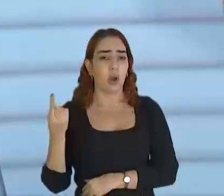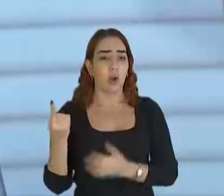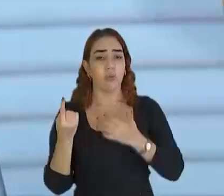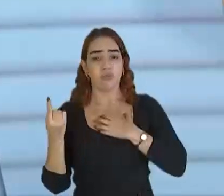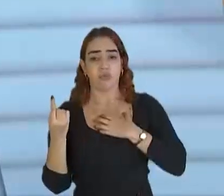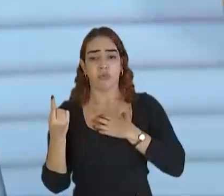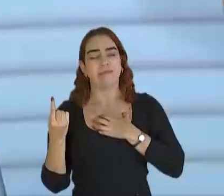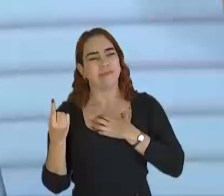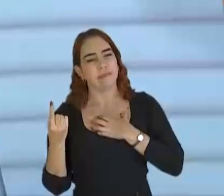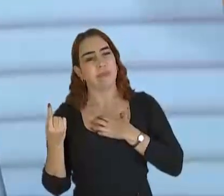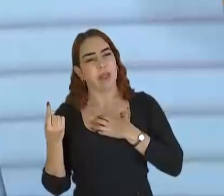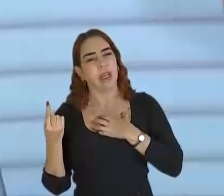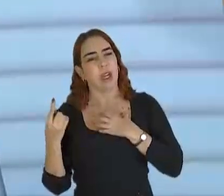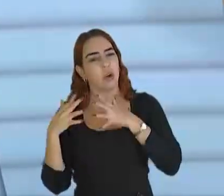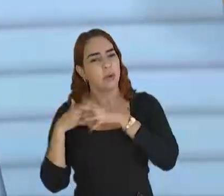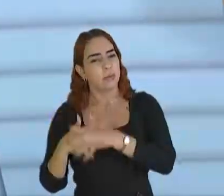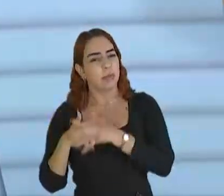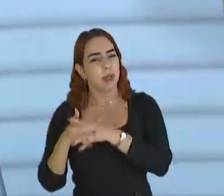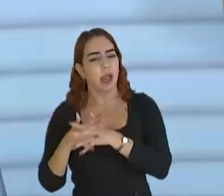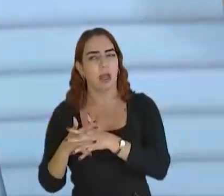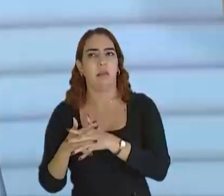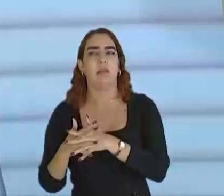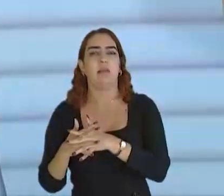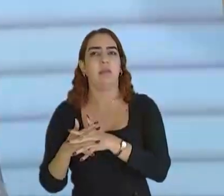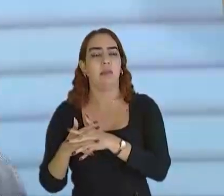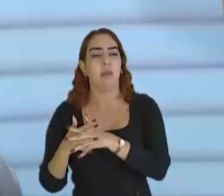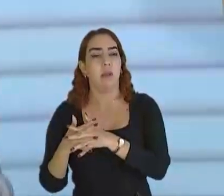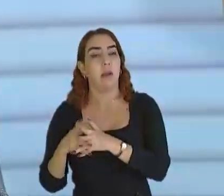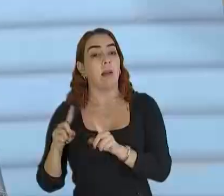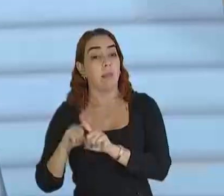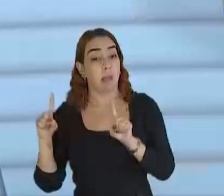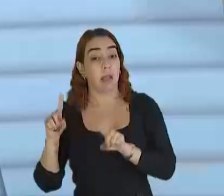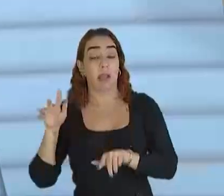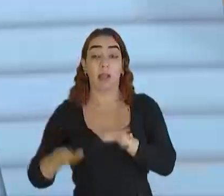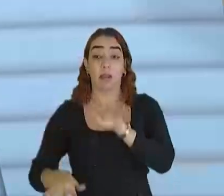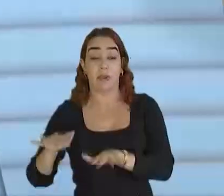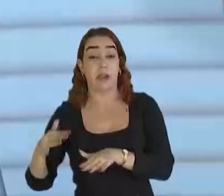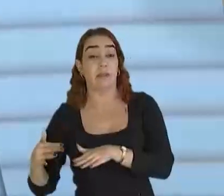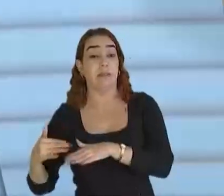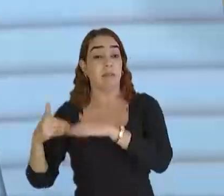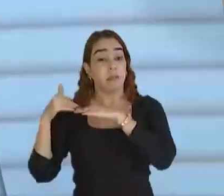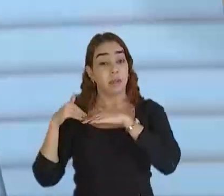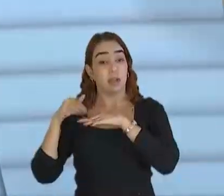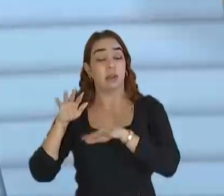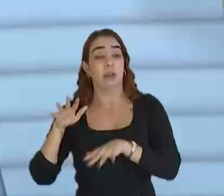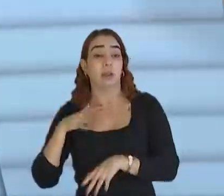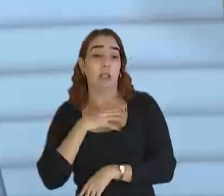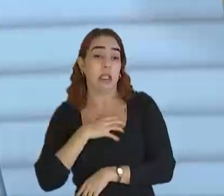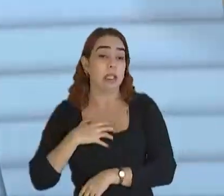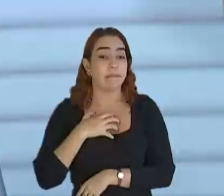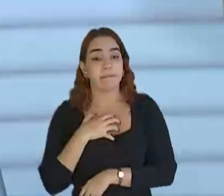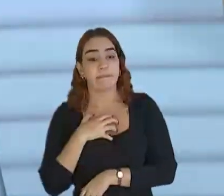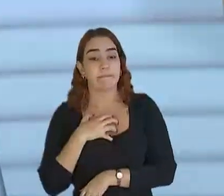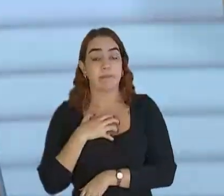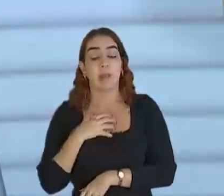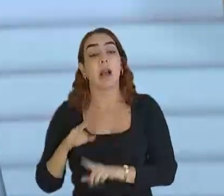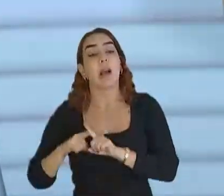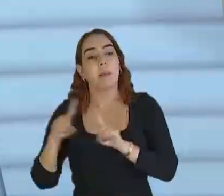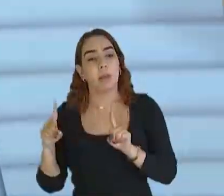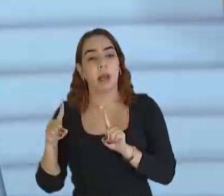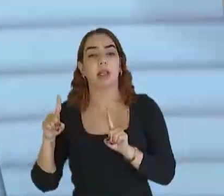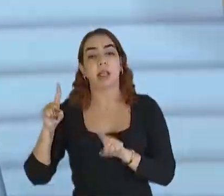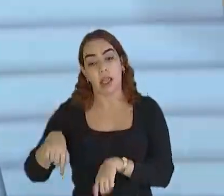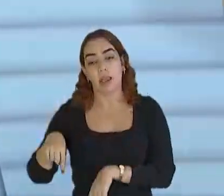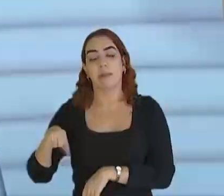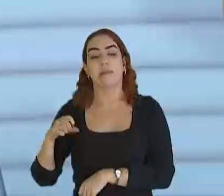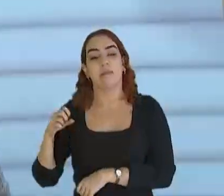lugar confortável, o lugar da coerência, é um lugar que também gera desconforto, gera alguns isolamentos, mas a força vem da coerência,